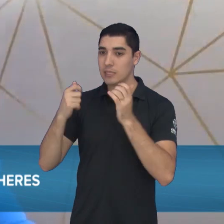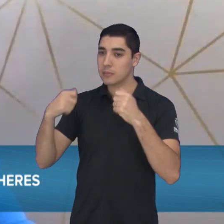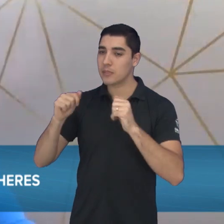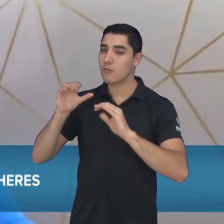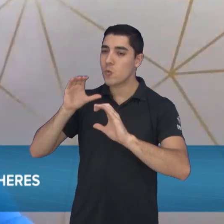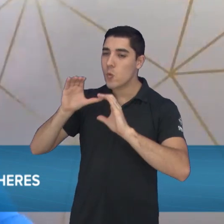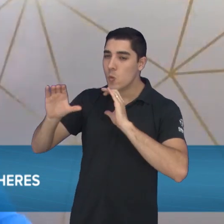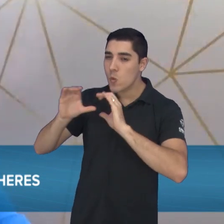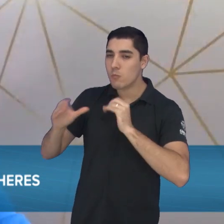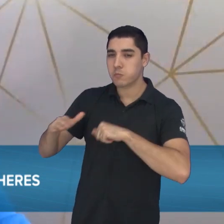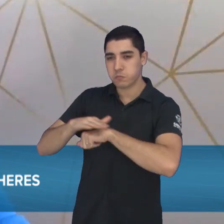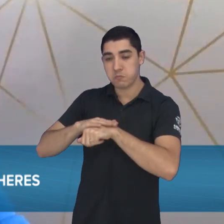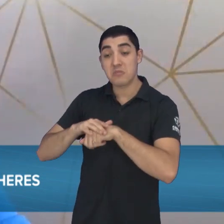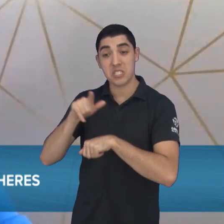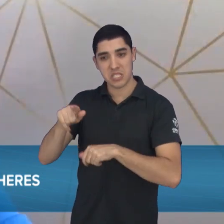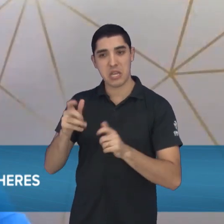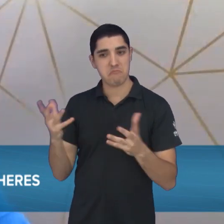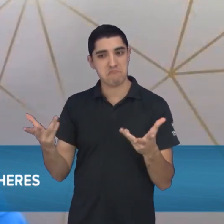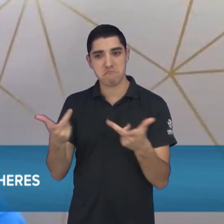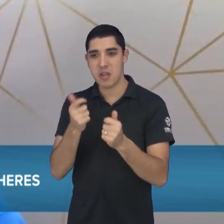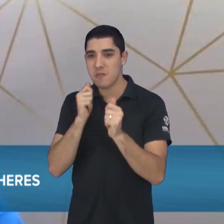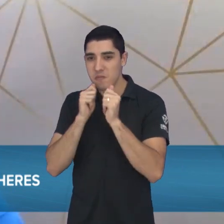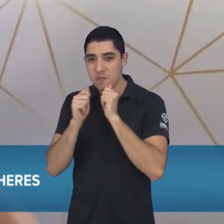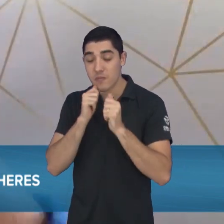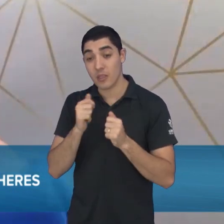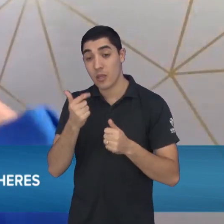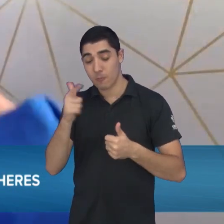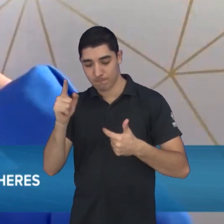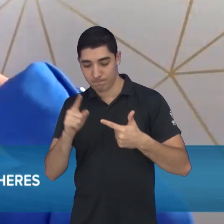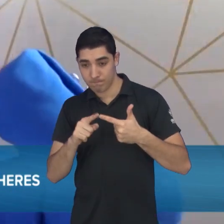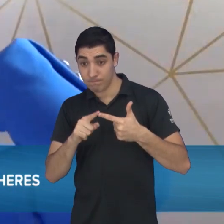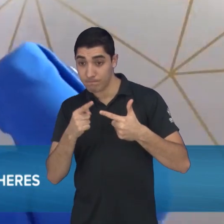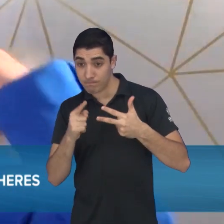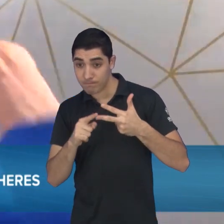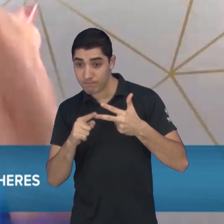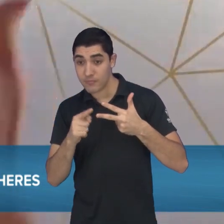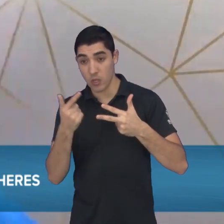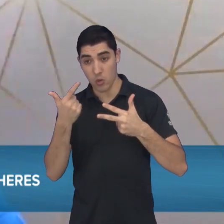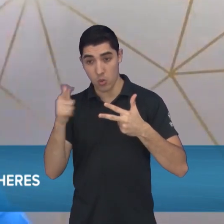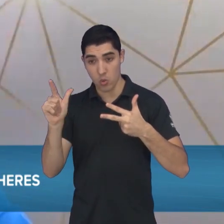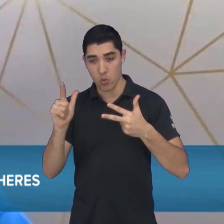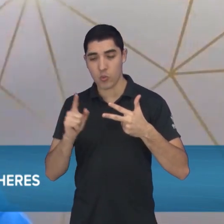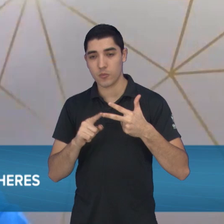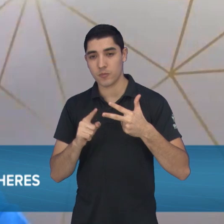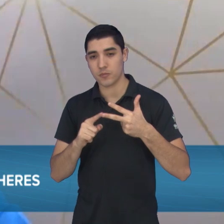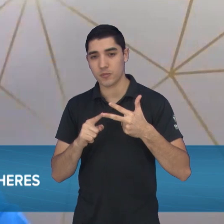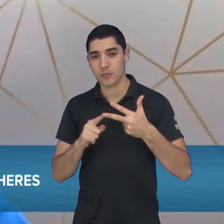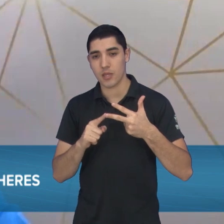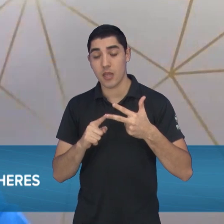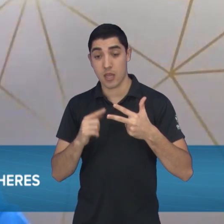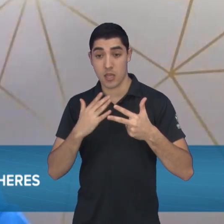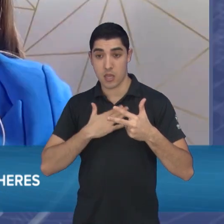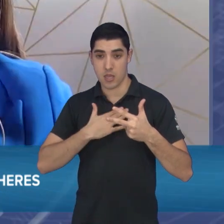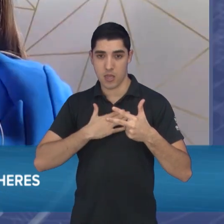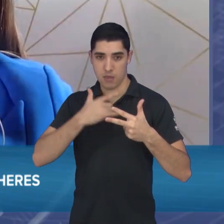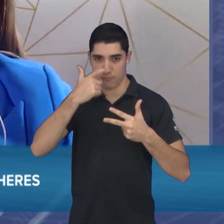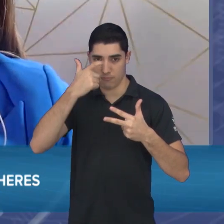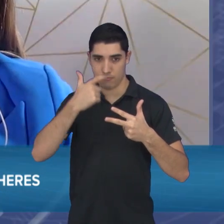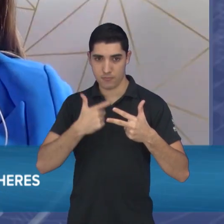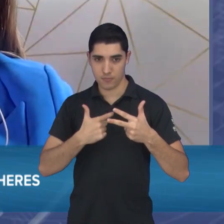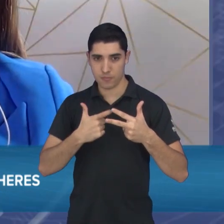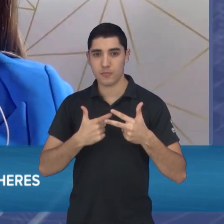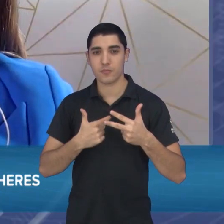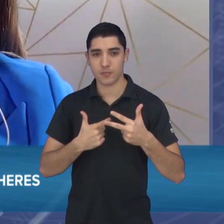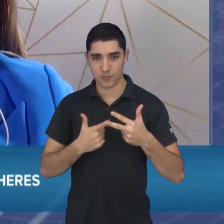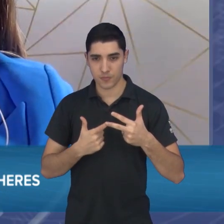matéria. Maravilhosa, aliás. E o terceiro ponto, que eu, como mentor, gosto muito, e